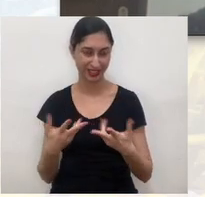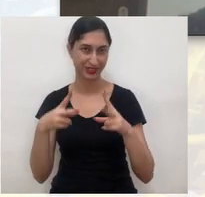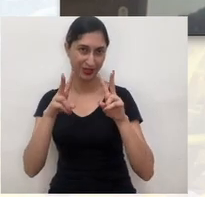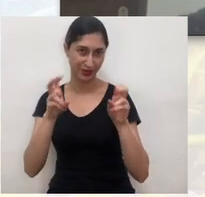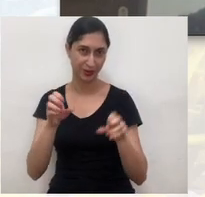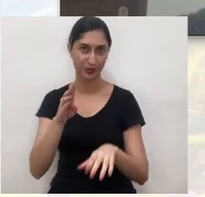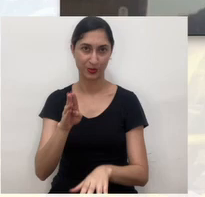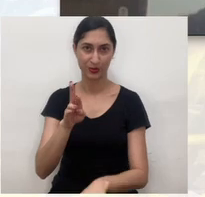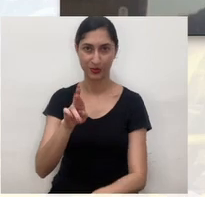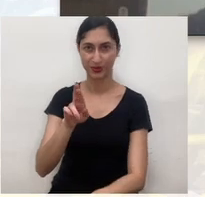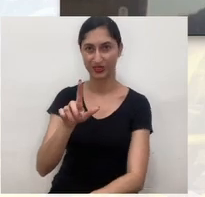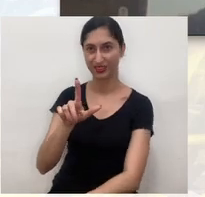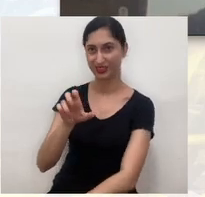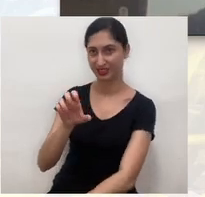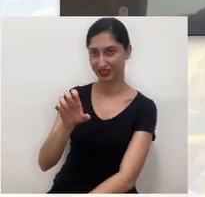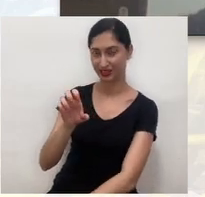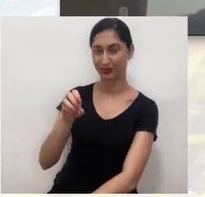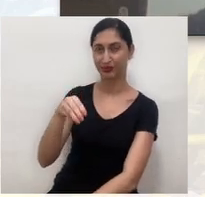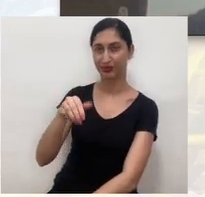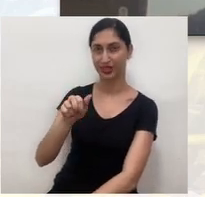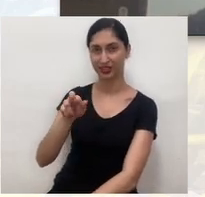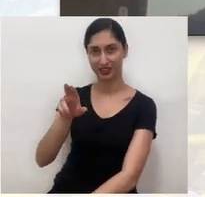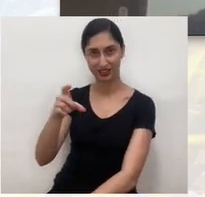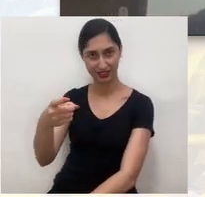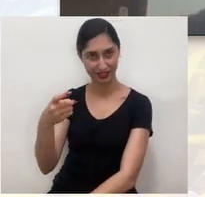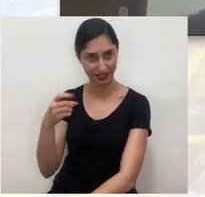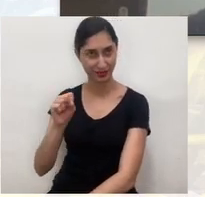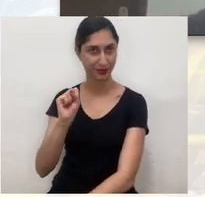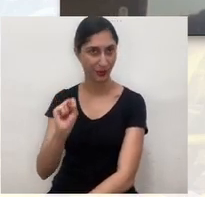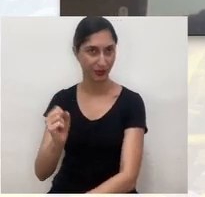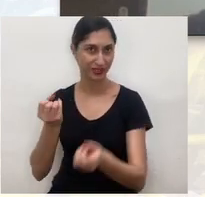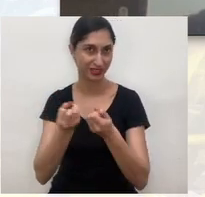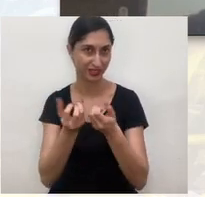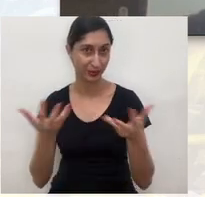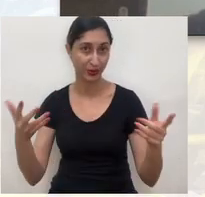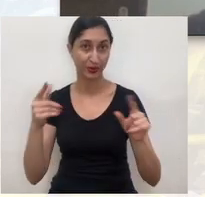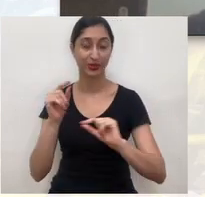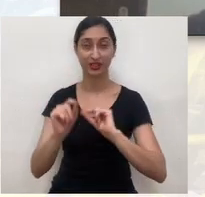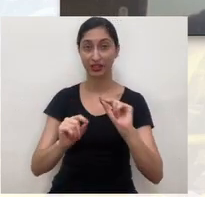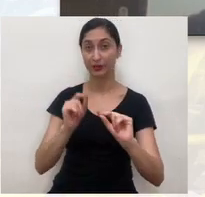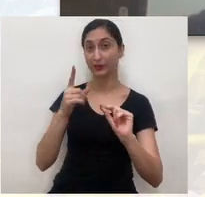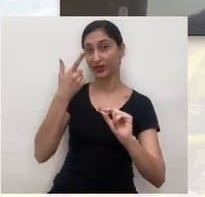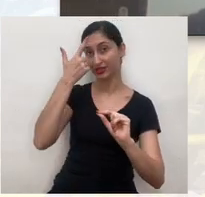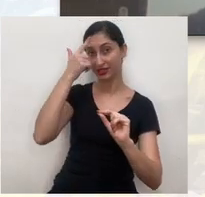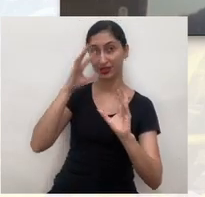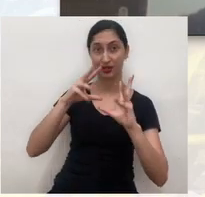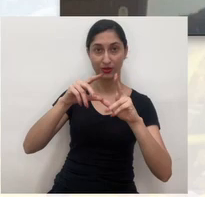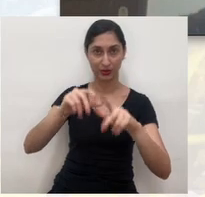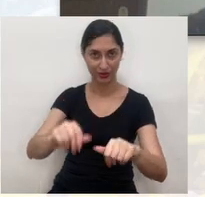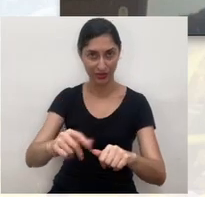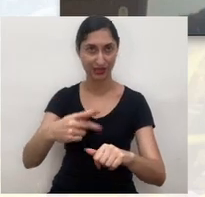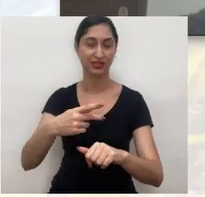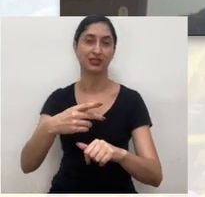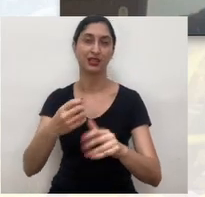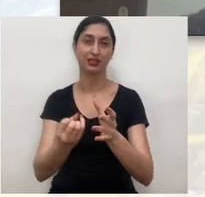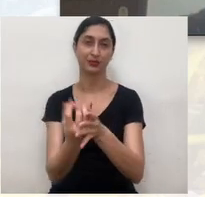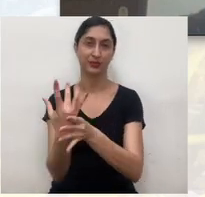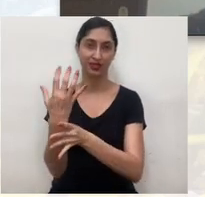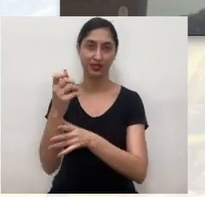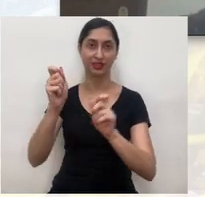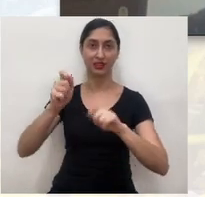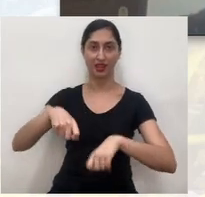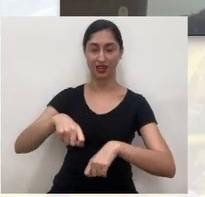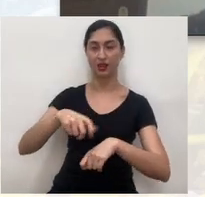que possa ser disseminado aqui como pílula, é pensar que toda planta pode ser ornamental, e às vezes, em vez da